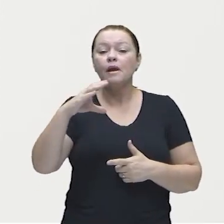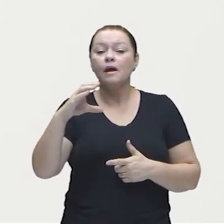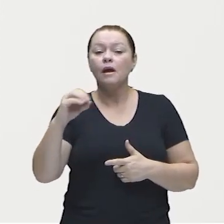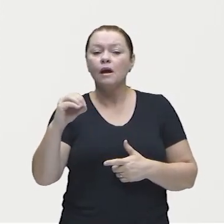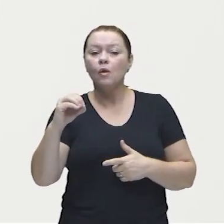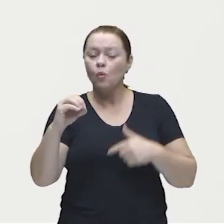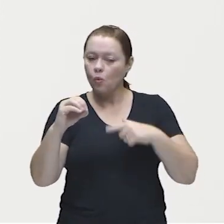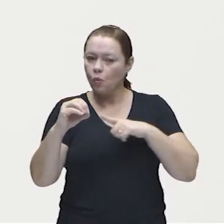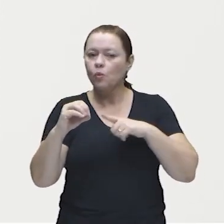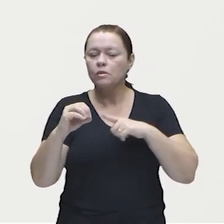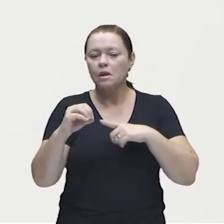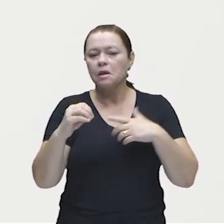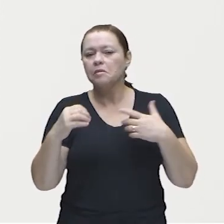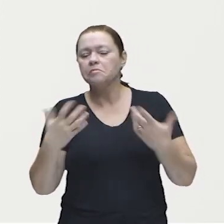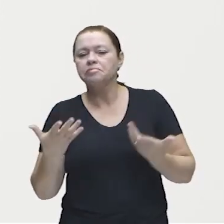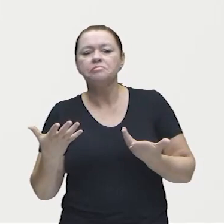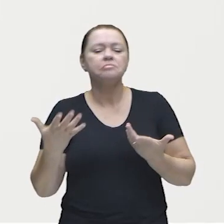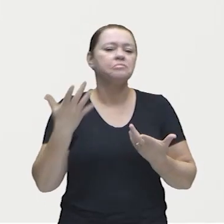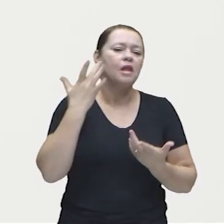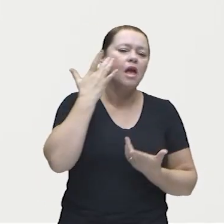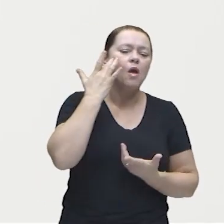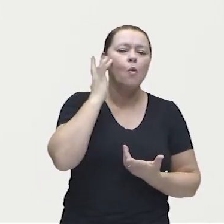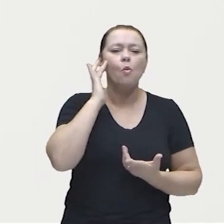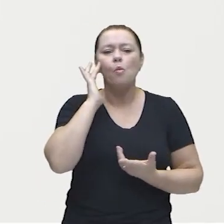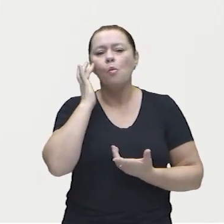é. Seria